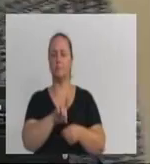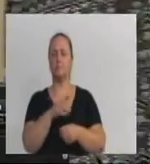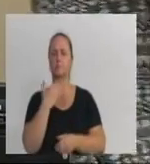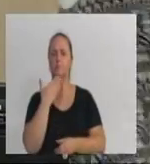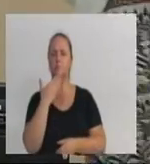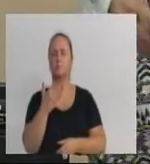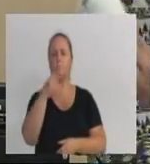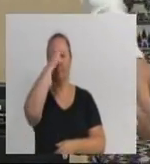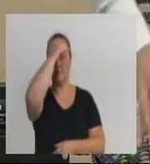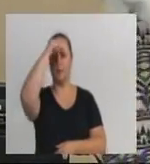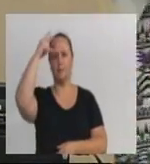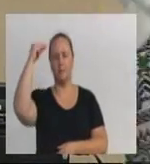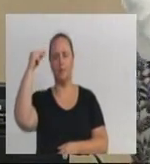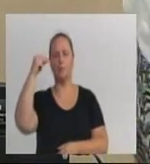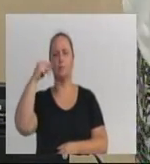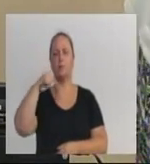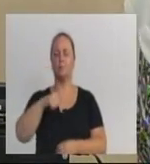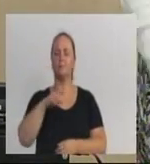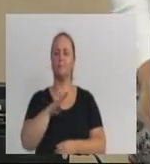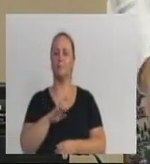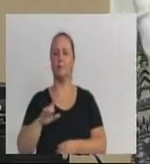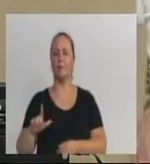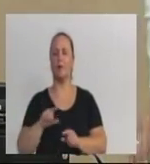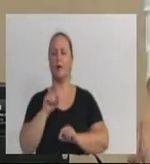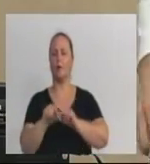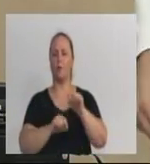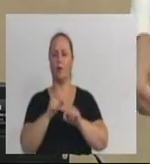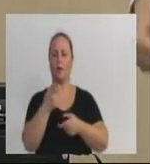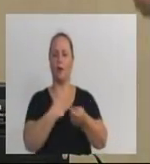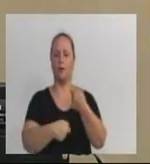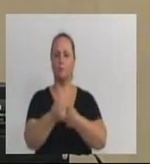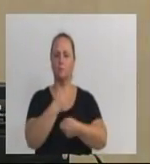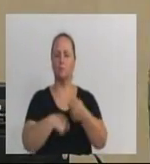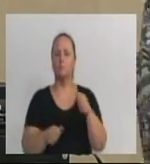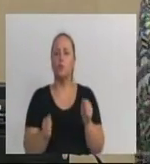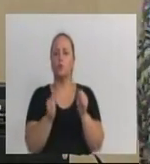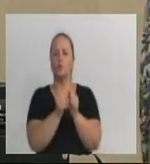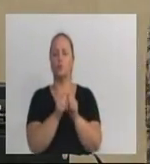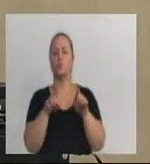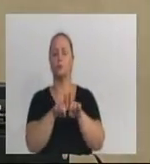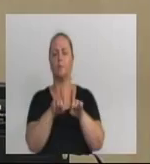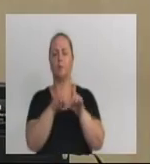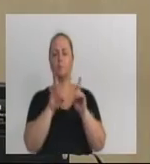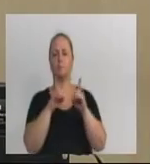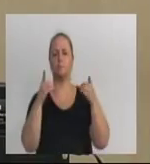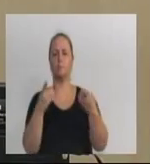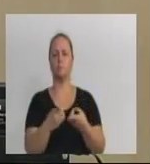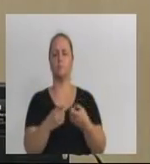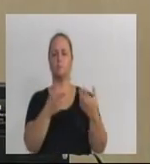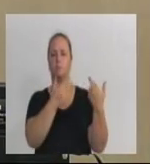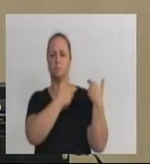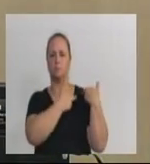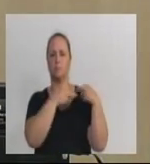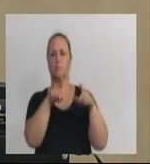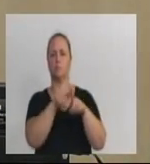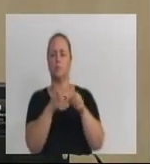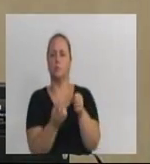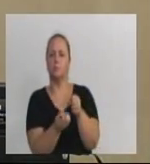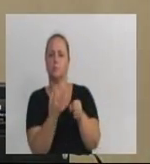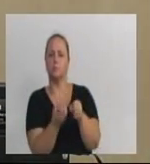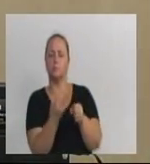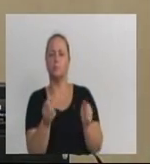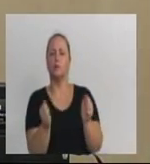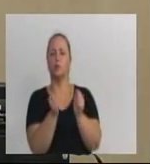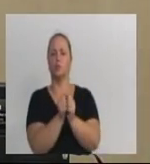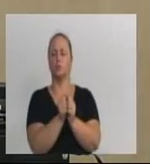Executivo Municipal para que a administração direta, através de departamentos competentes, e a indireta pelo SAMAI, responda os seguintes pedidos